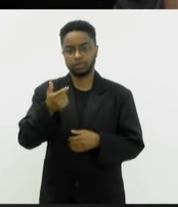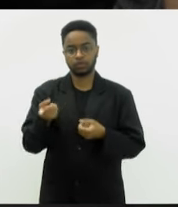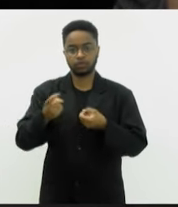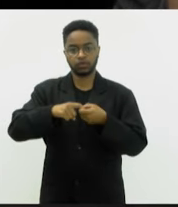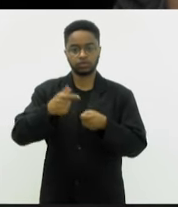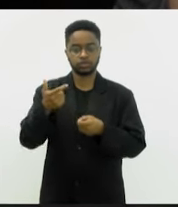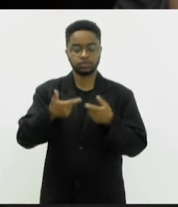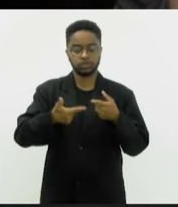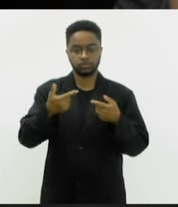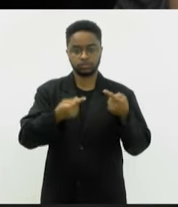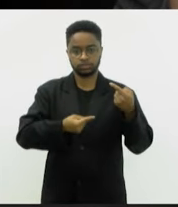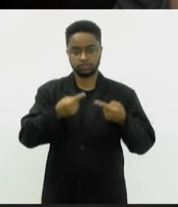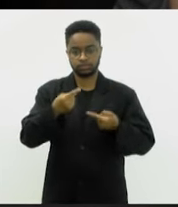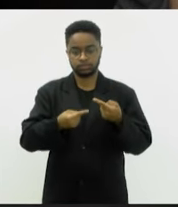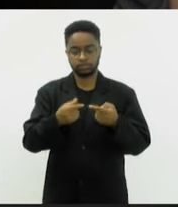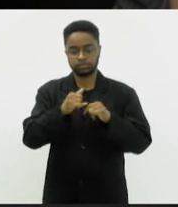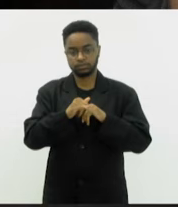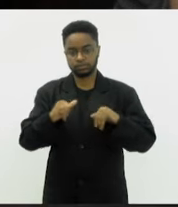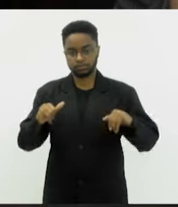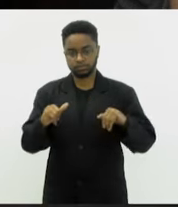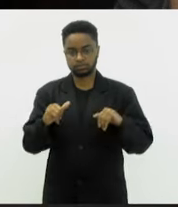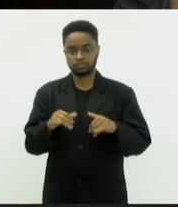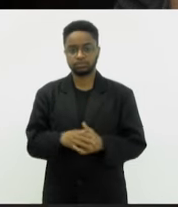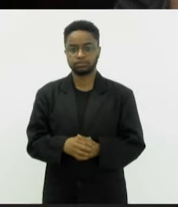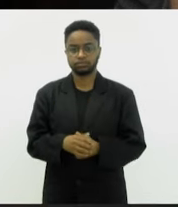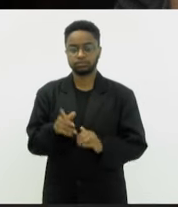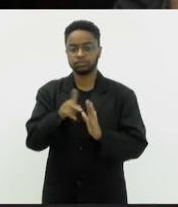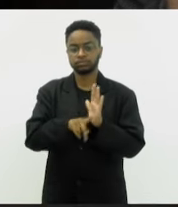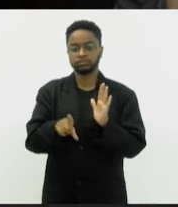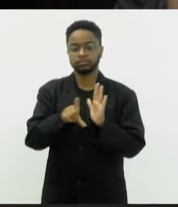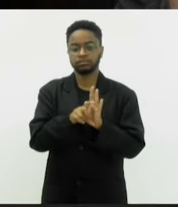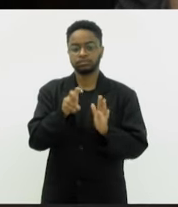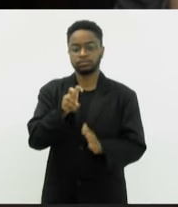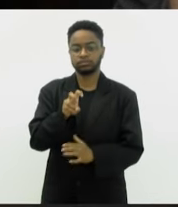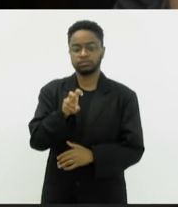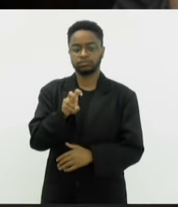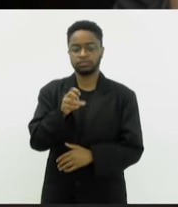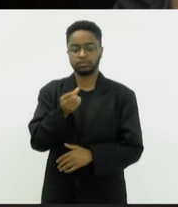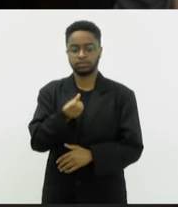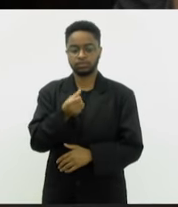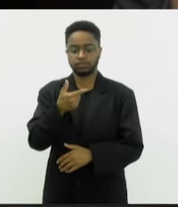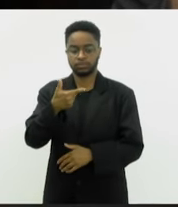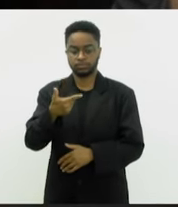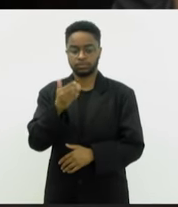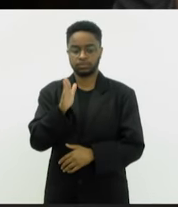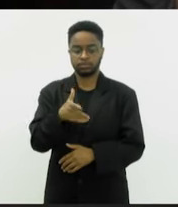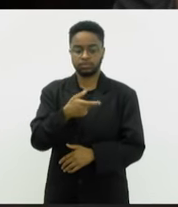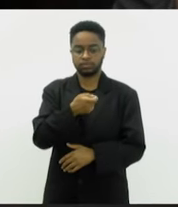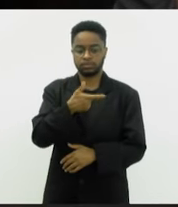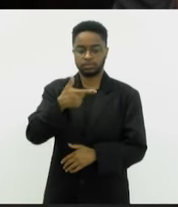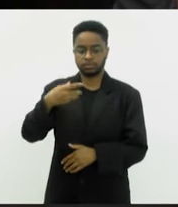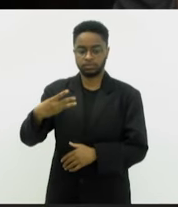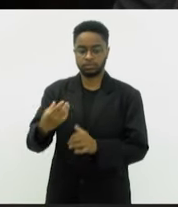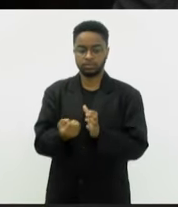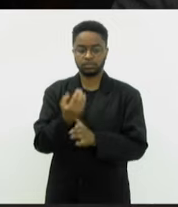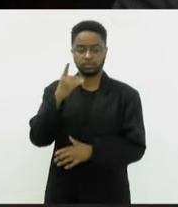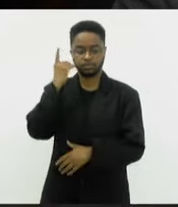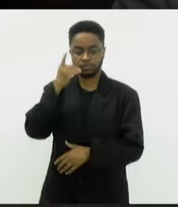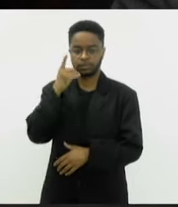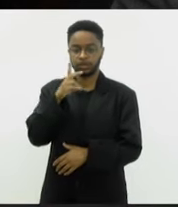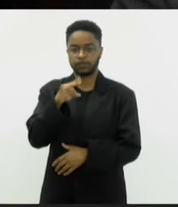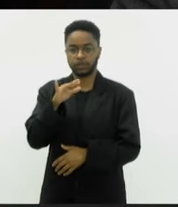retorna em segunda. Anuncio, projeto de lei número 562 de 2023, de autoria do deputado Vinícius